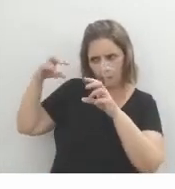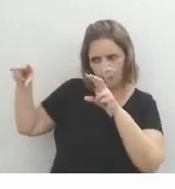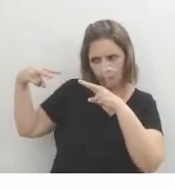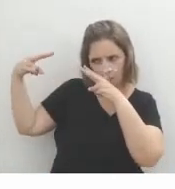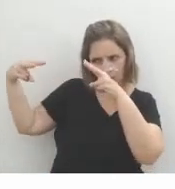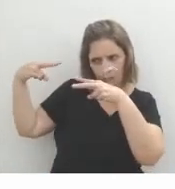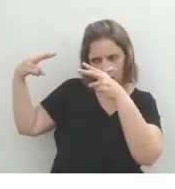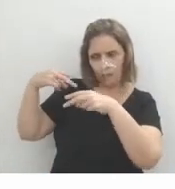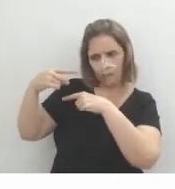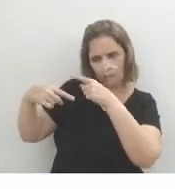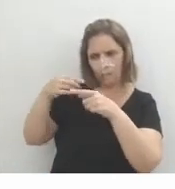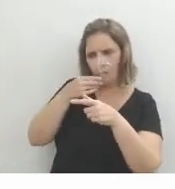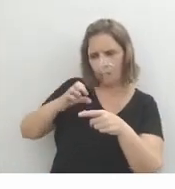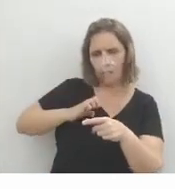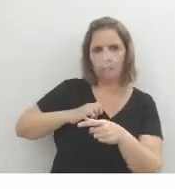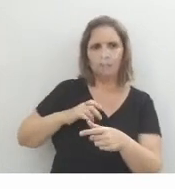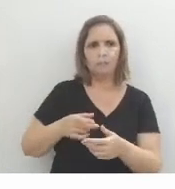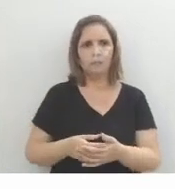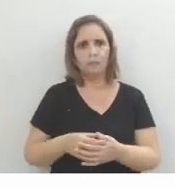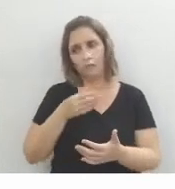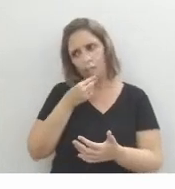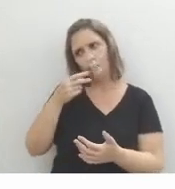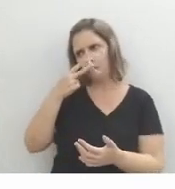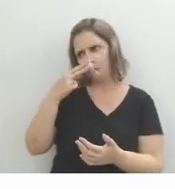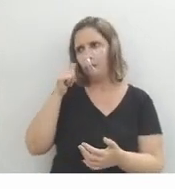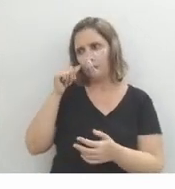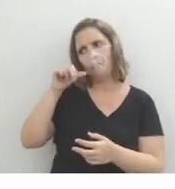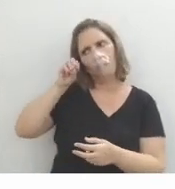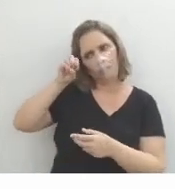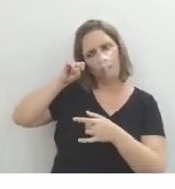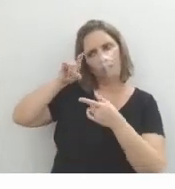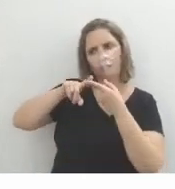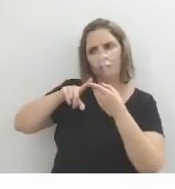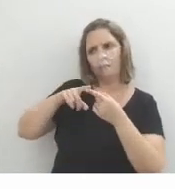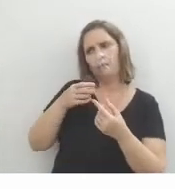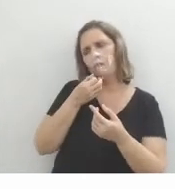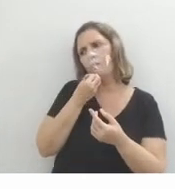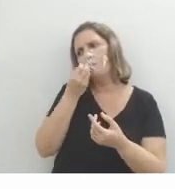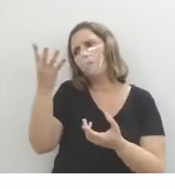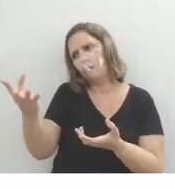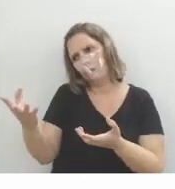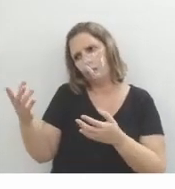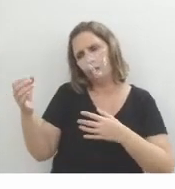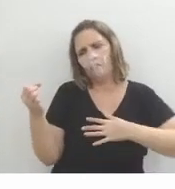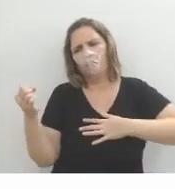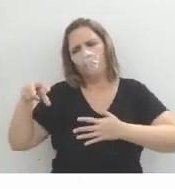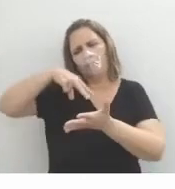milionário. Acreditando-se correspondido, Rubião se declara amada durante um baile.